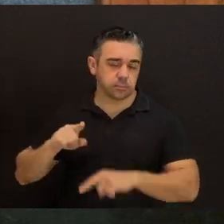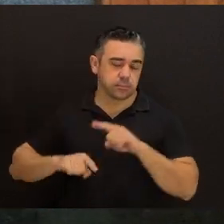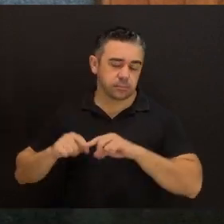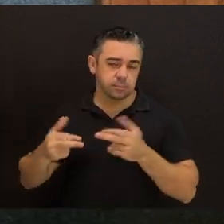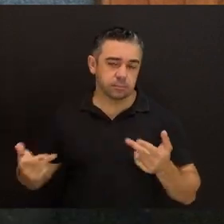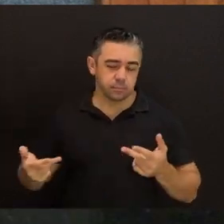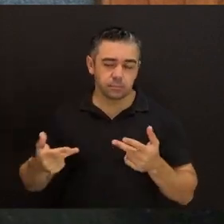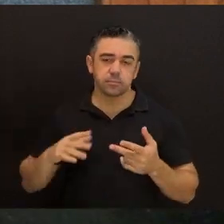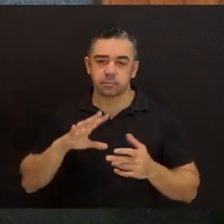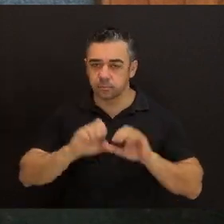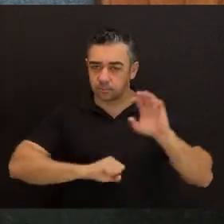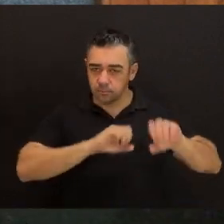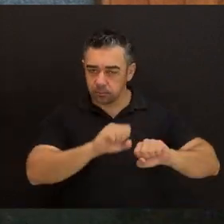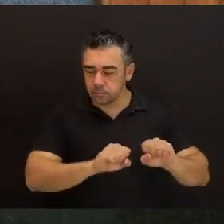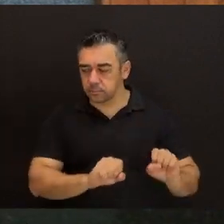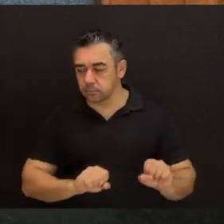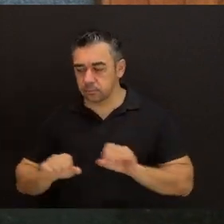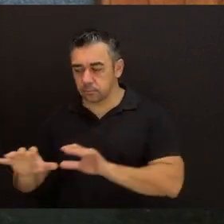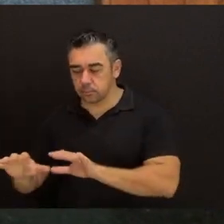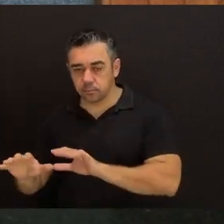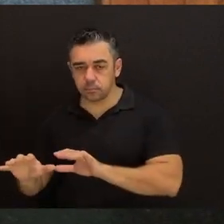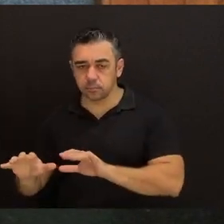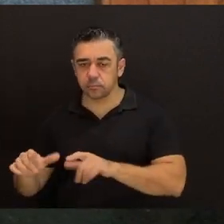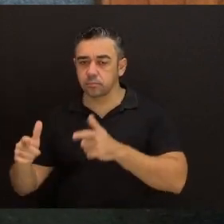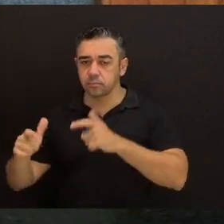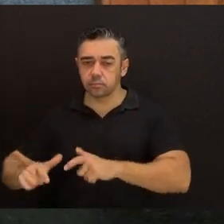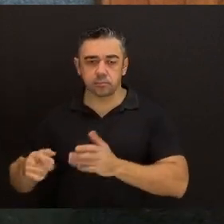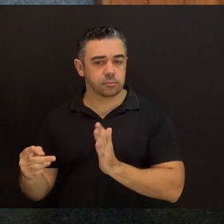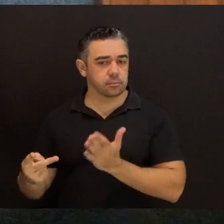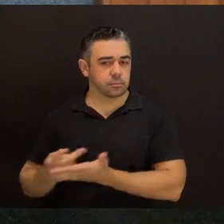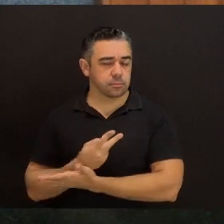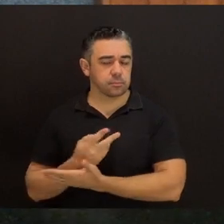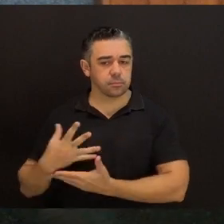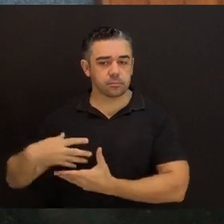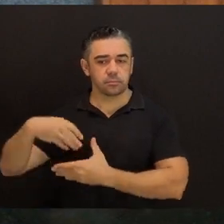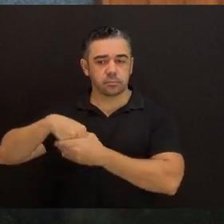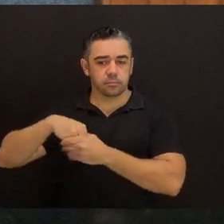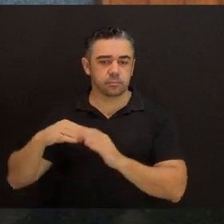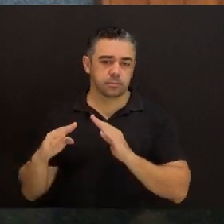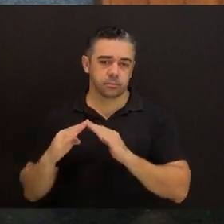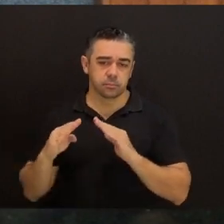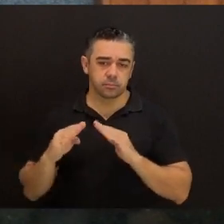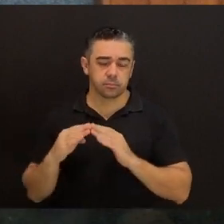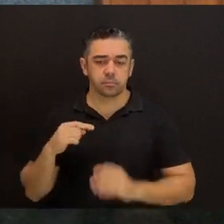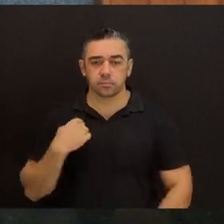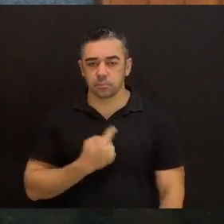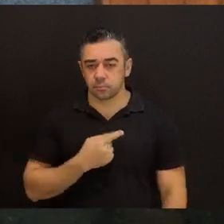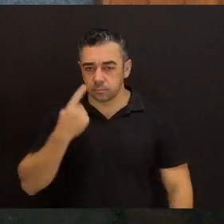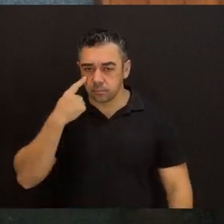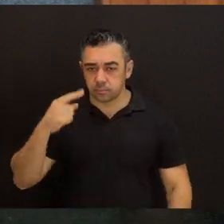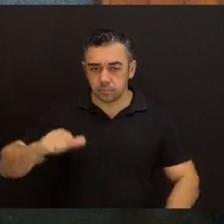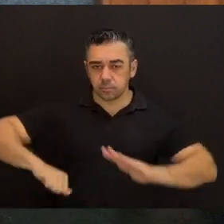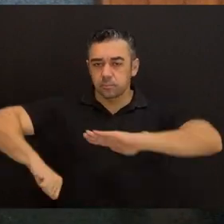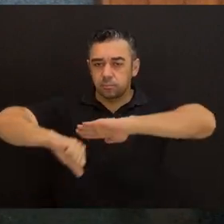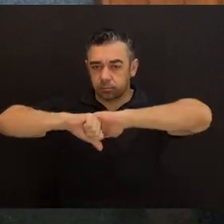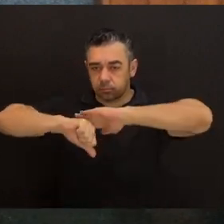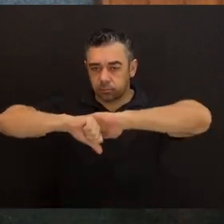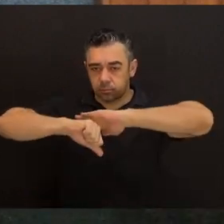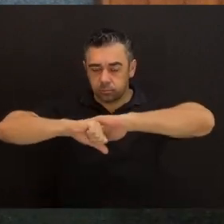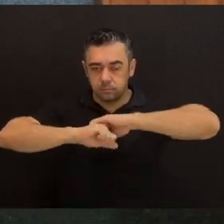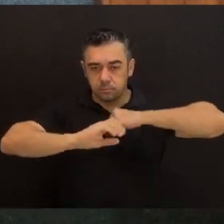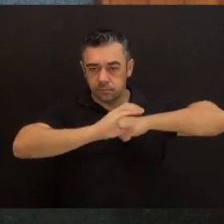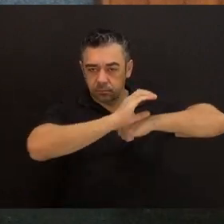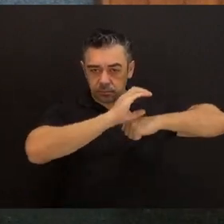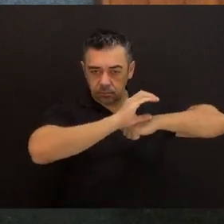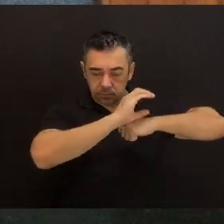deveriam estar sendo utilizados dentro da residência nós temos um crime no código penal faço questão de fazer